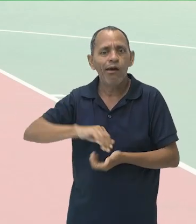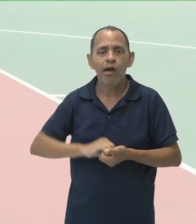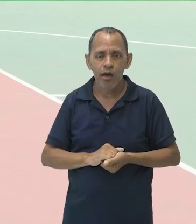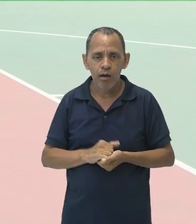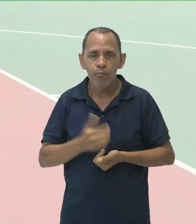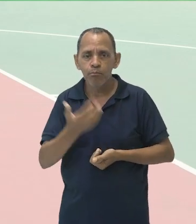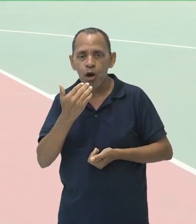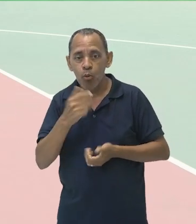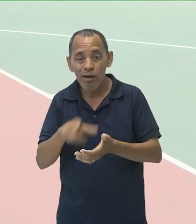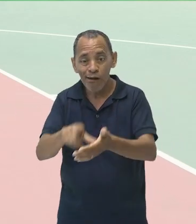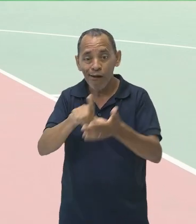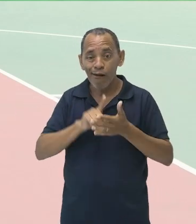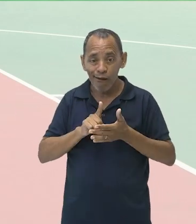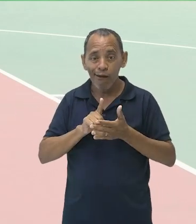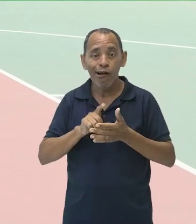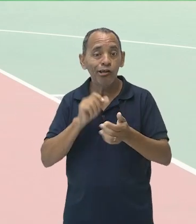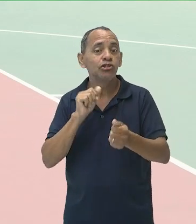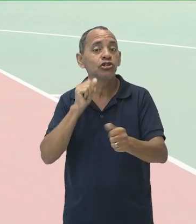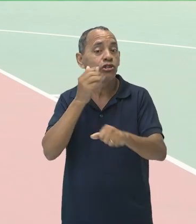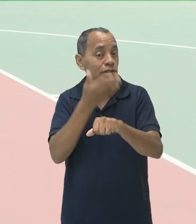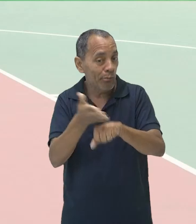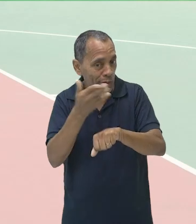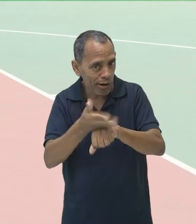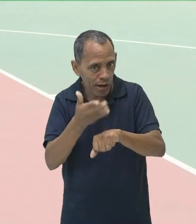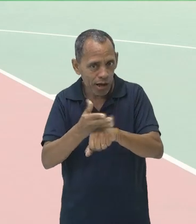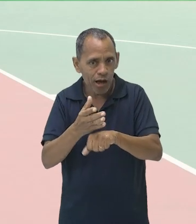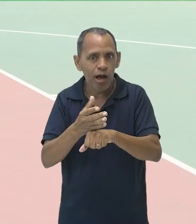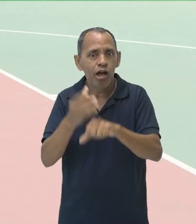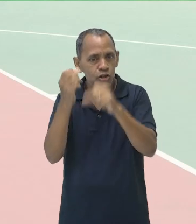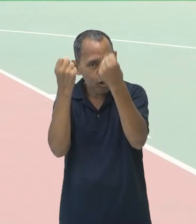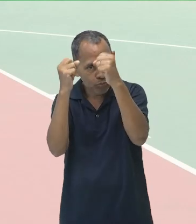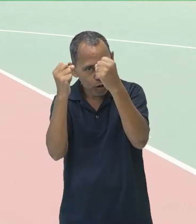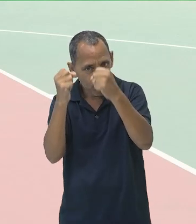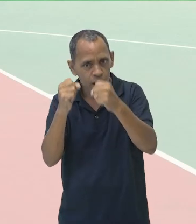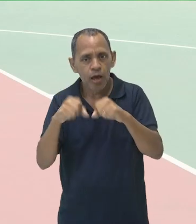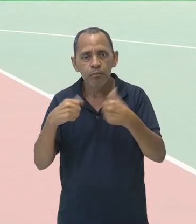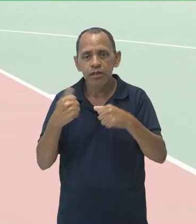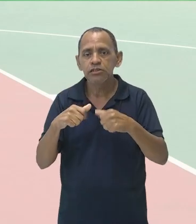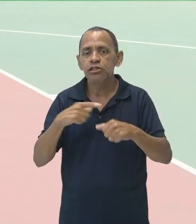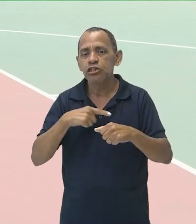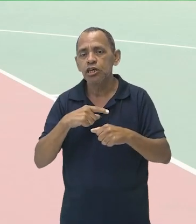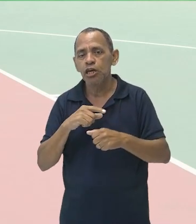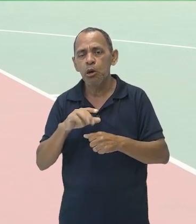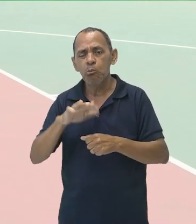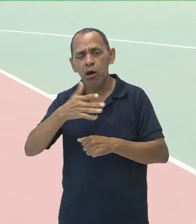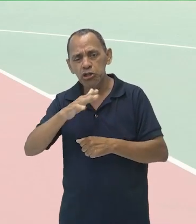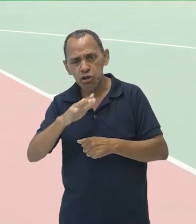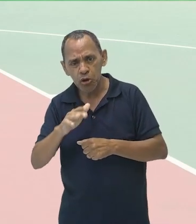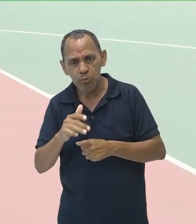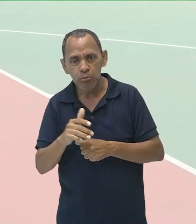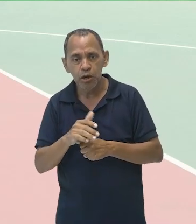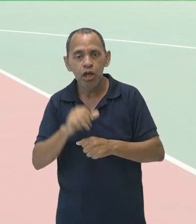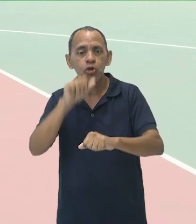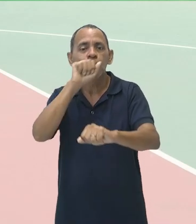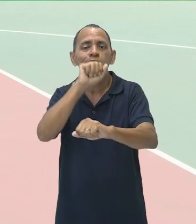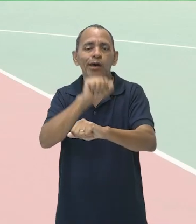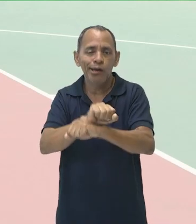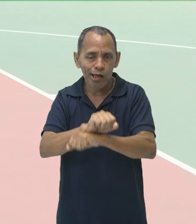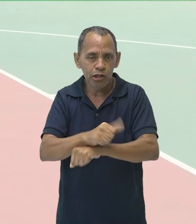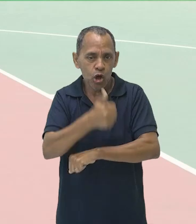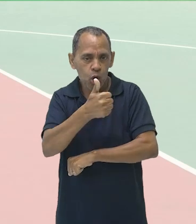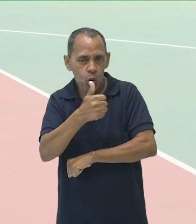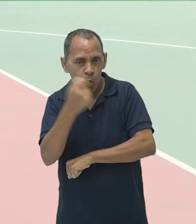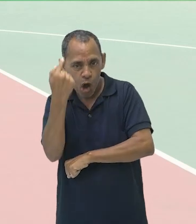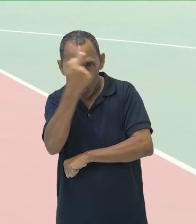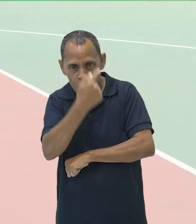não vai conseguir desenvolver bem. Mas tem que ter aí uma pausa de 1 hora, 1 hora e meia, para que o seu organismo consiga